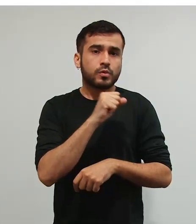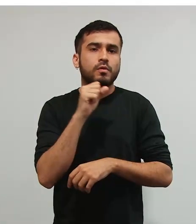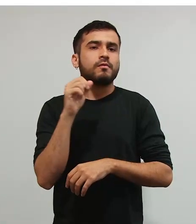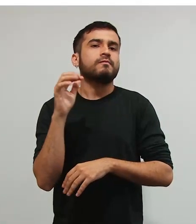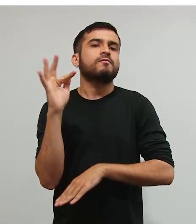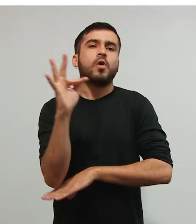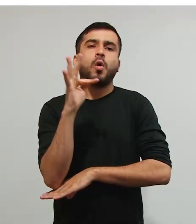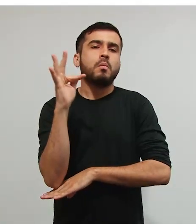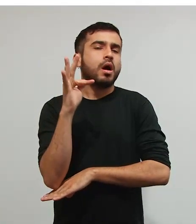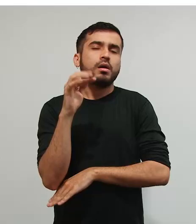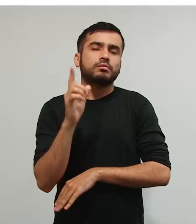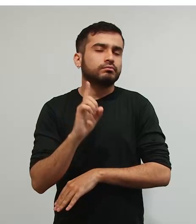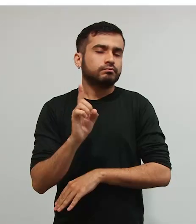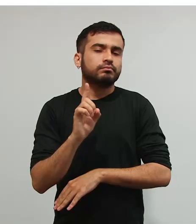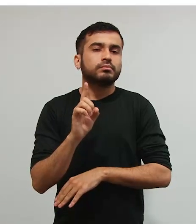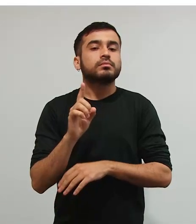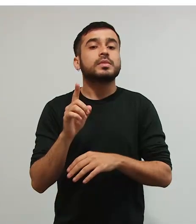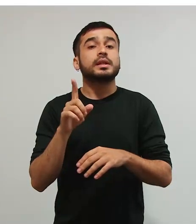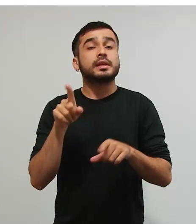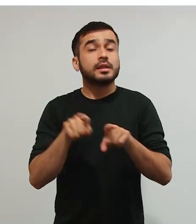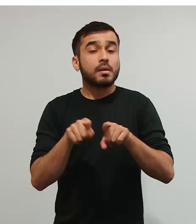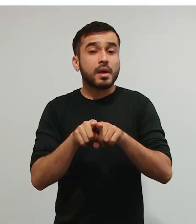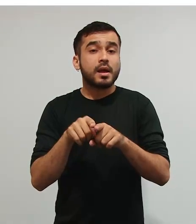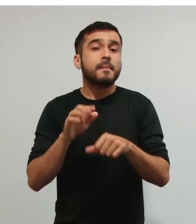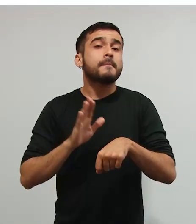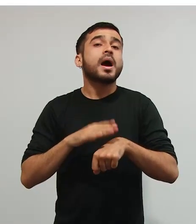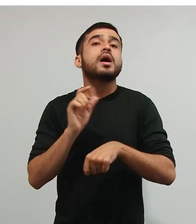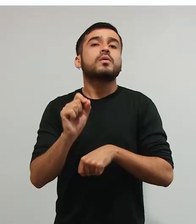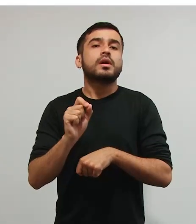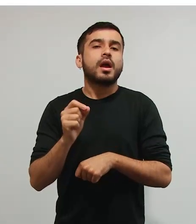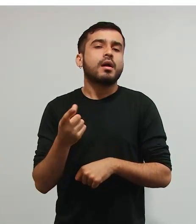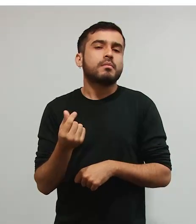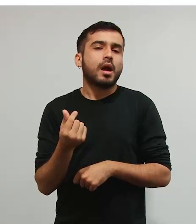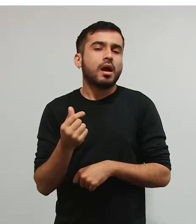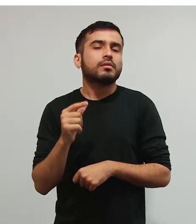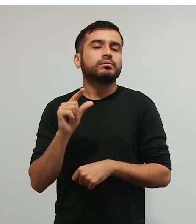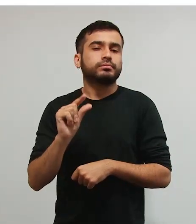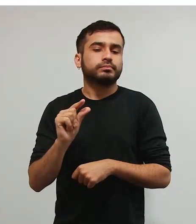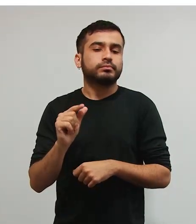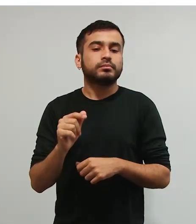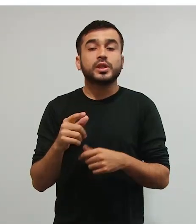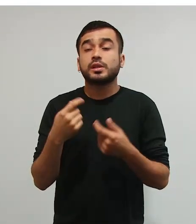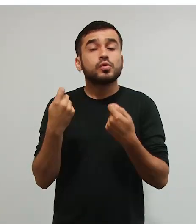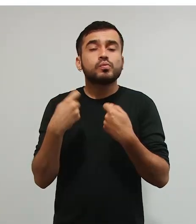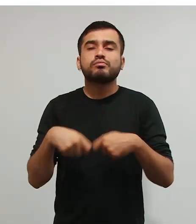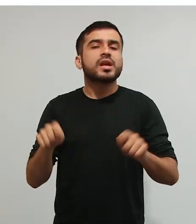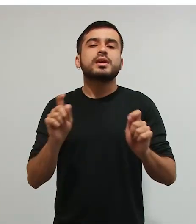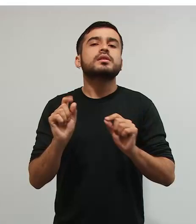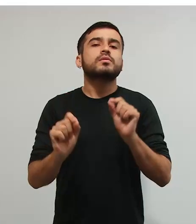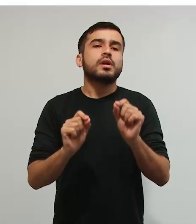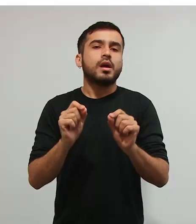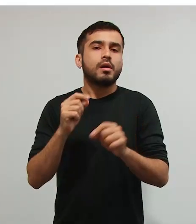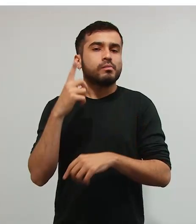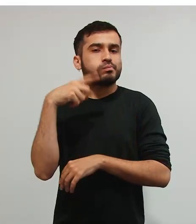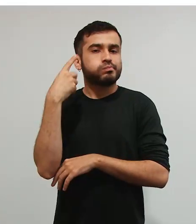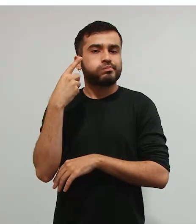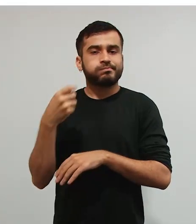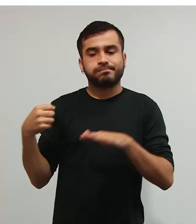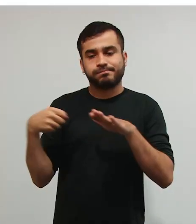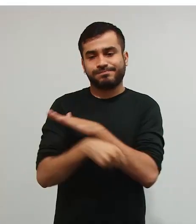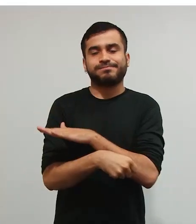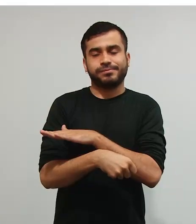formal, mais barato e dispensa a contratação de um advogado, por exemplo,